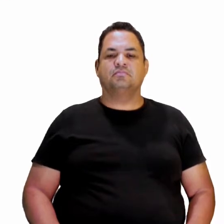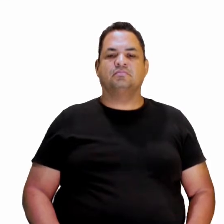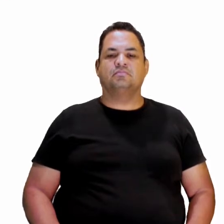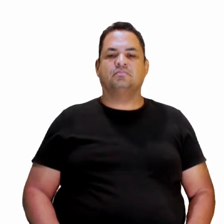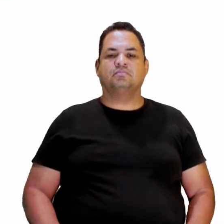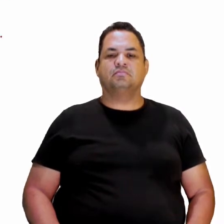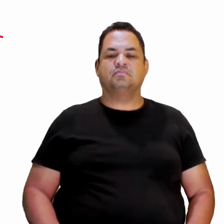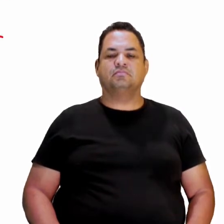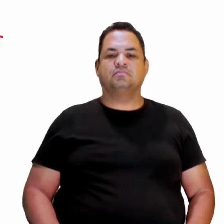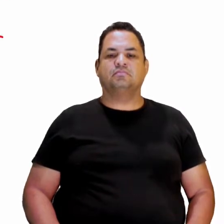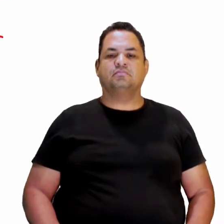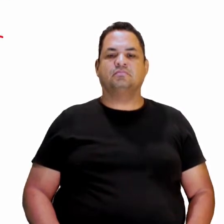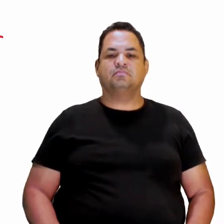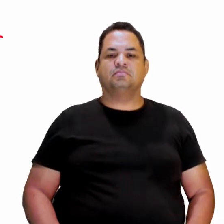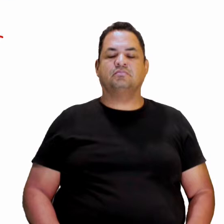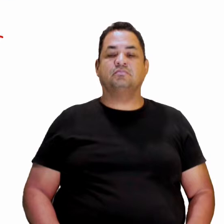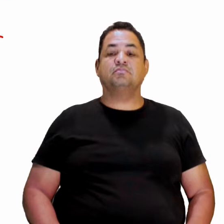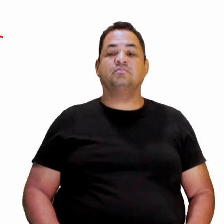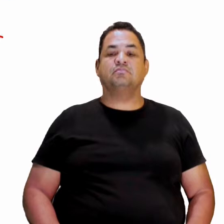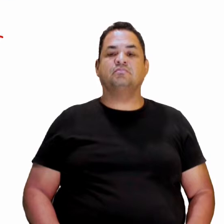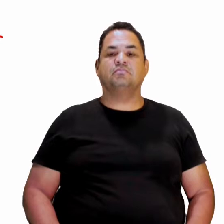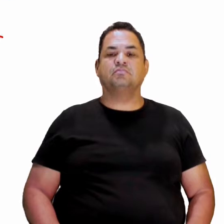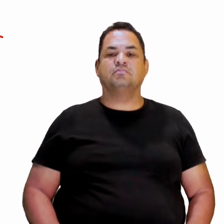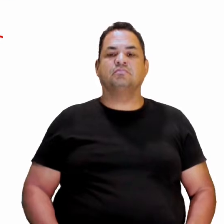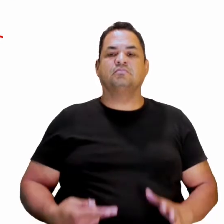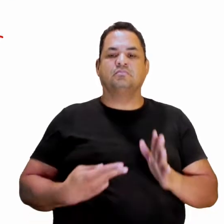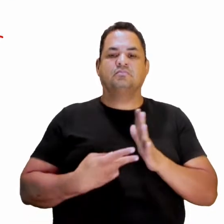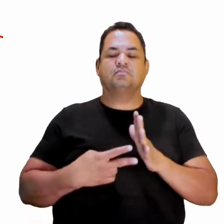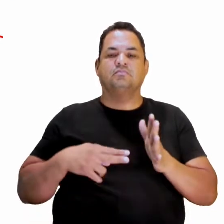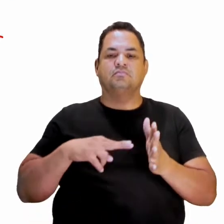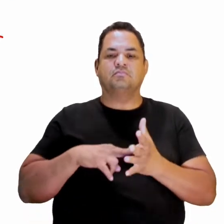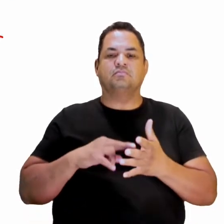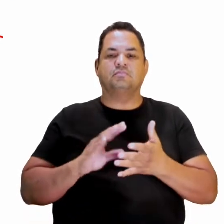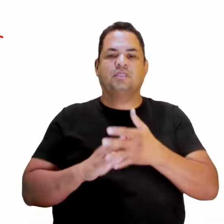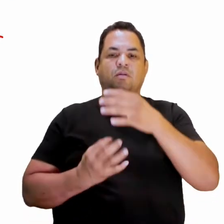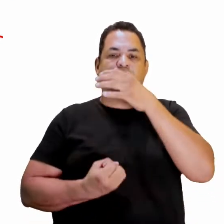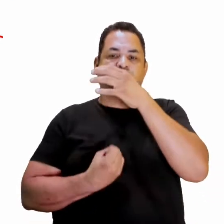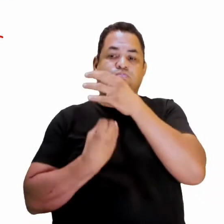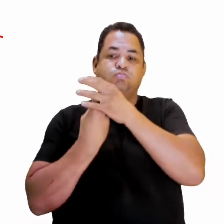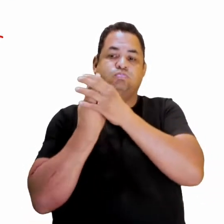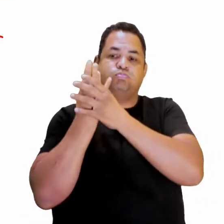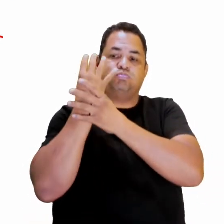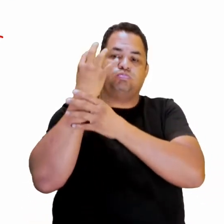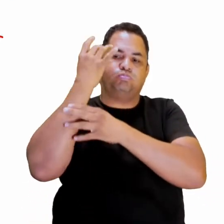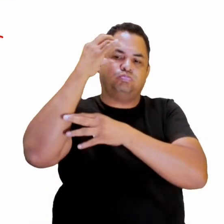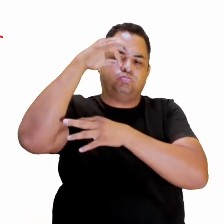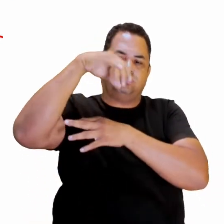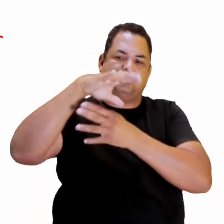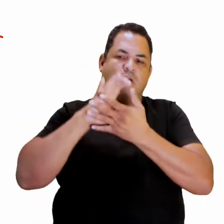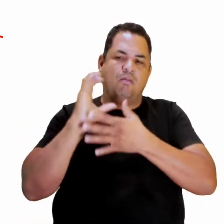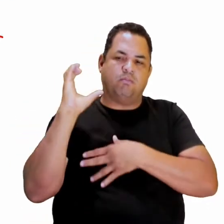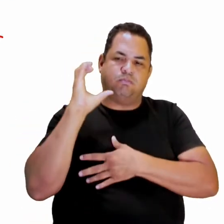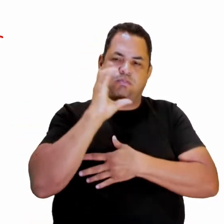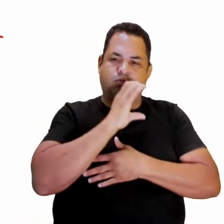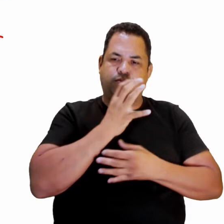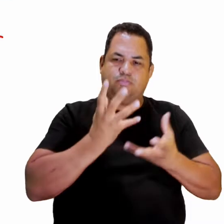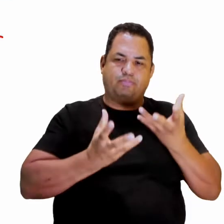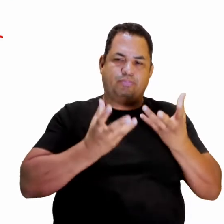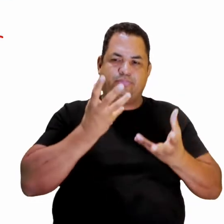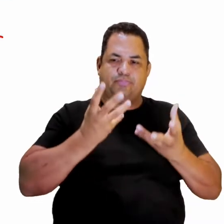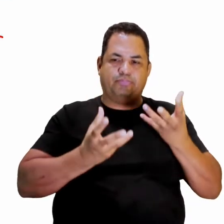volcano eruption, ou seja, erupção vulcânica. Que não tem, né, gente?